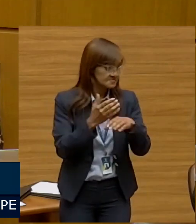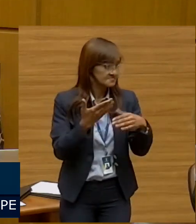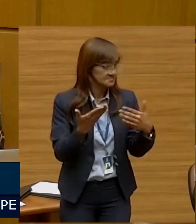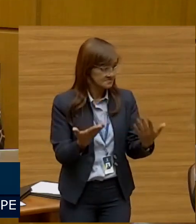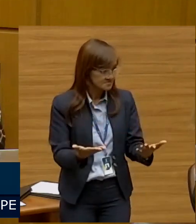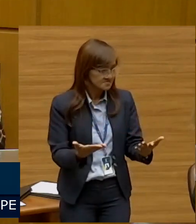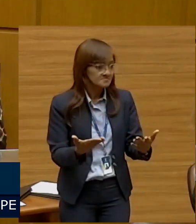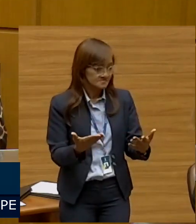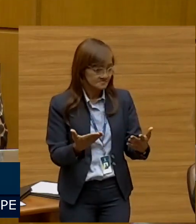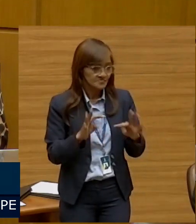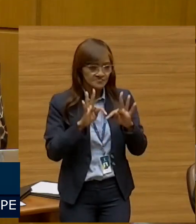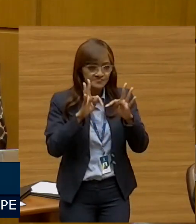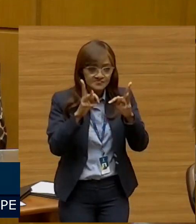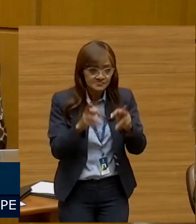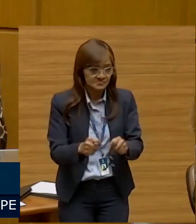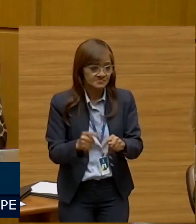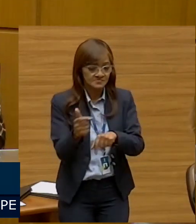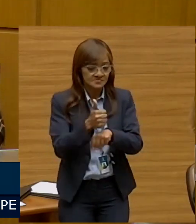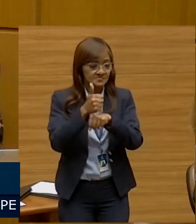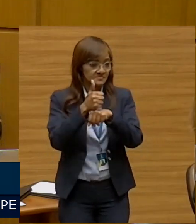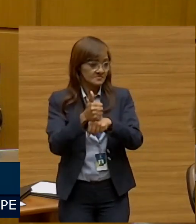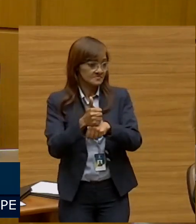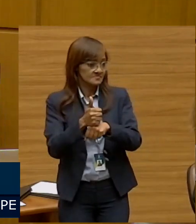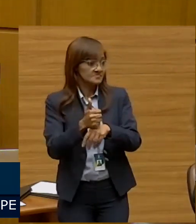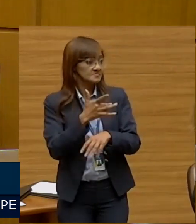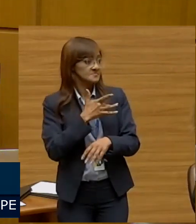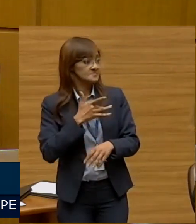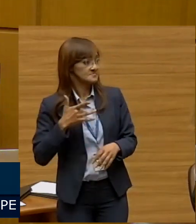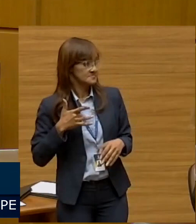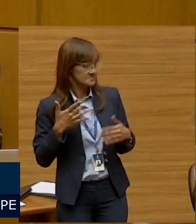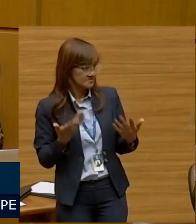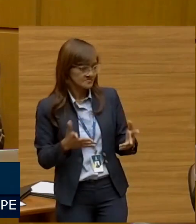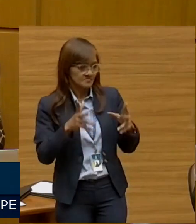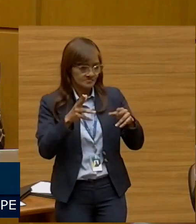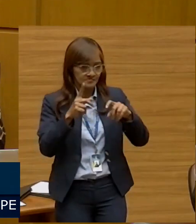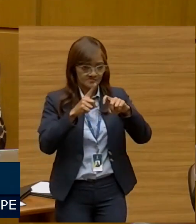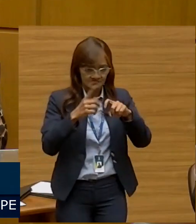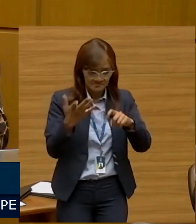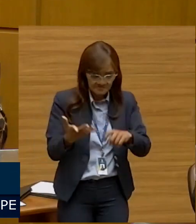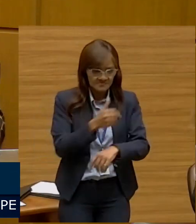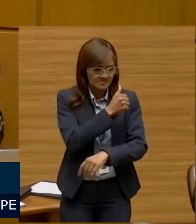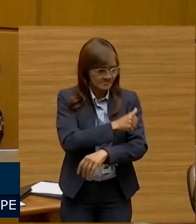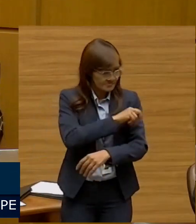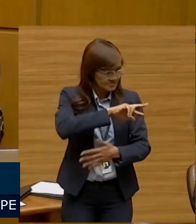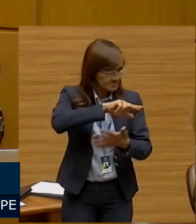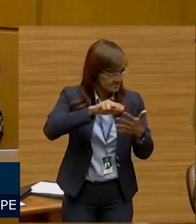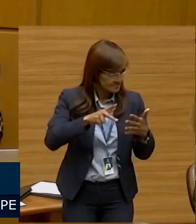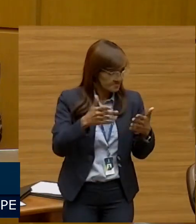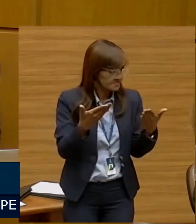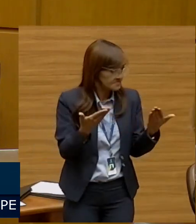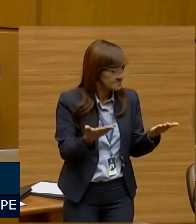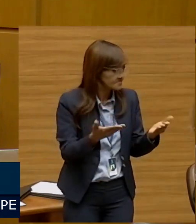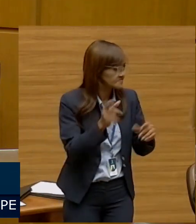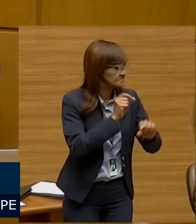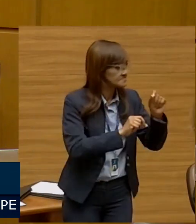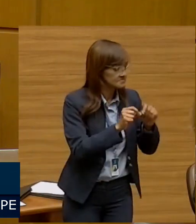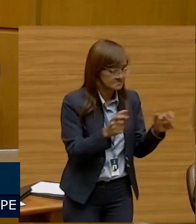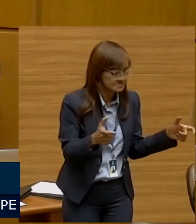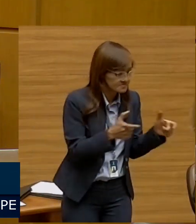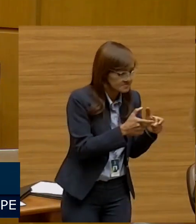de saúde, que diretamente trabalham no cuidado da chamada, entre aspas,